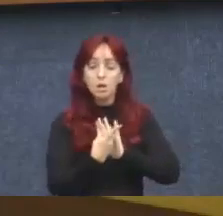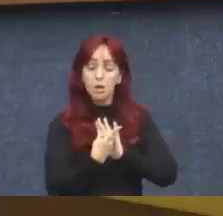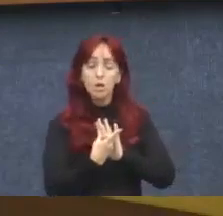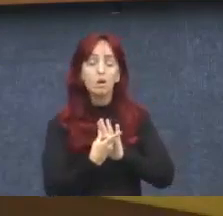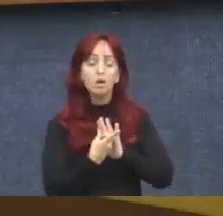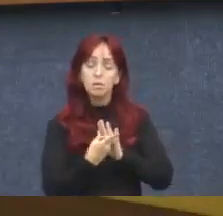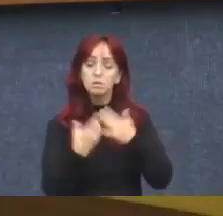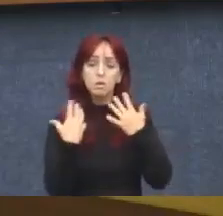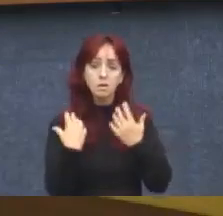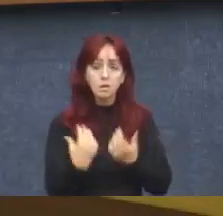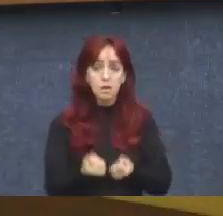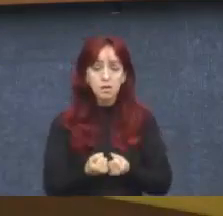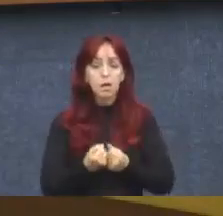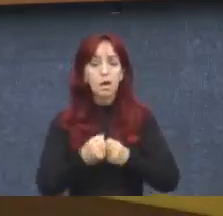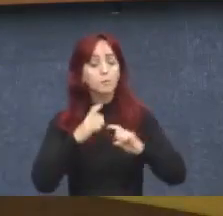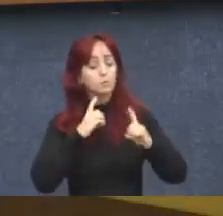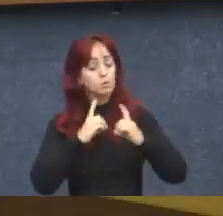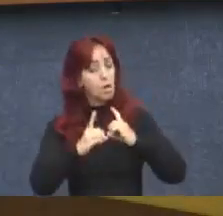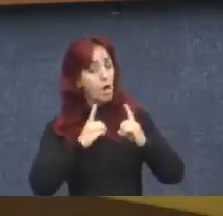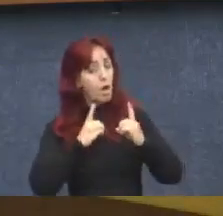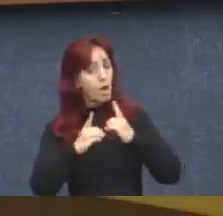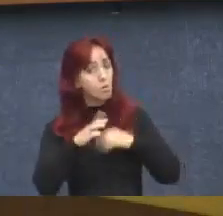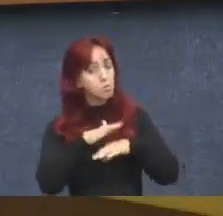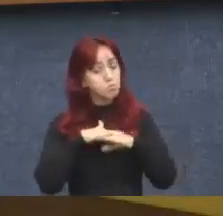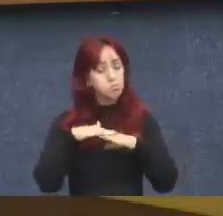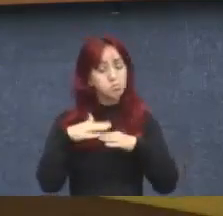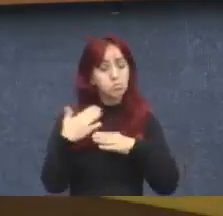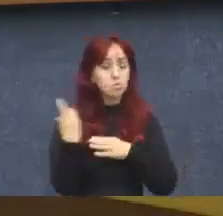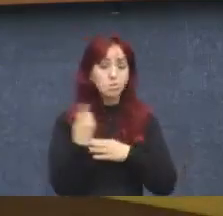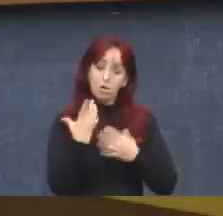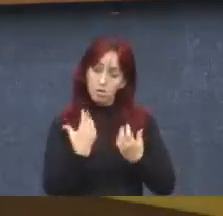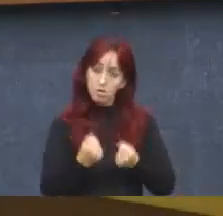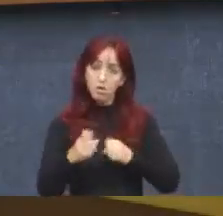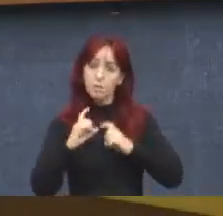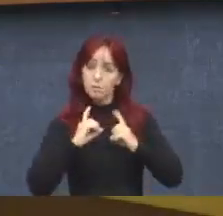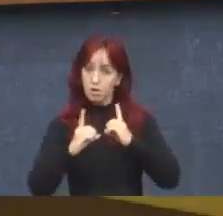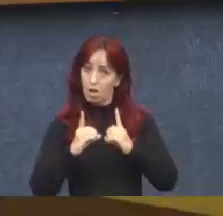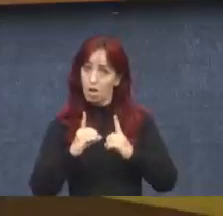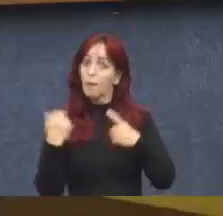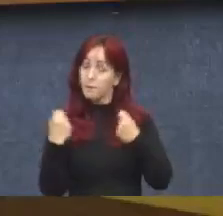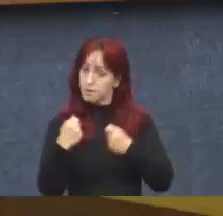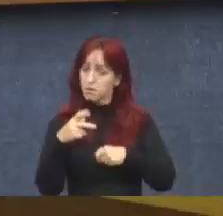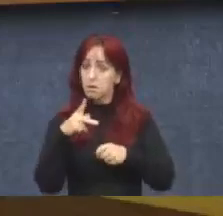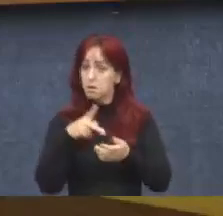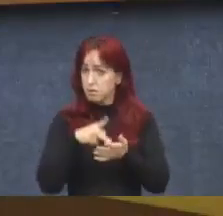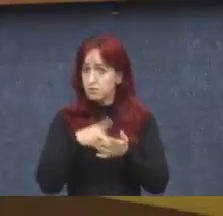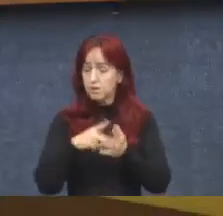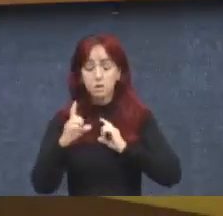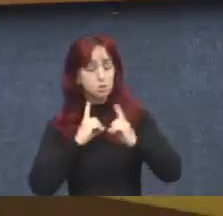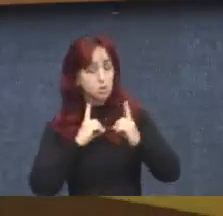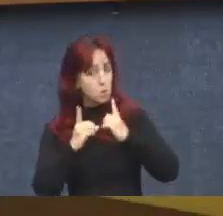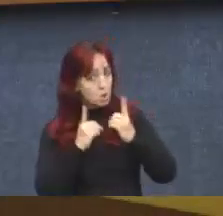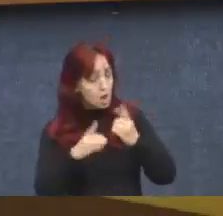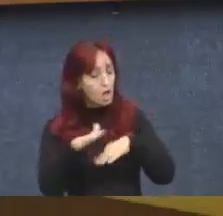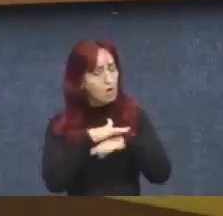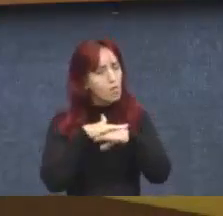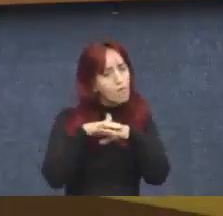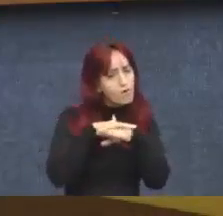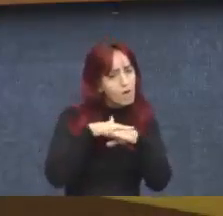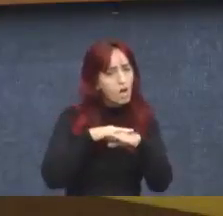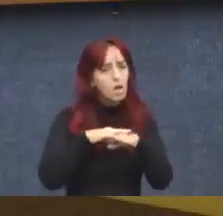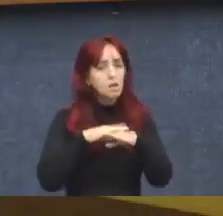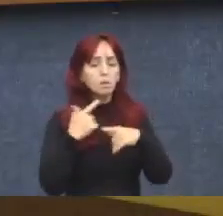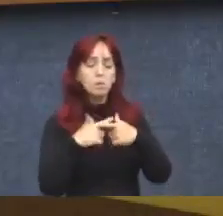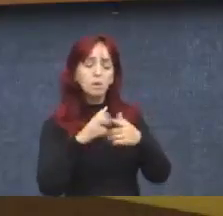já aceitamos o diálogo. Nós já aceitamos o diálogo. Nós temos que dialogar mesmo. A conversa é um partido